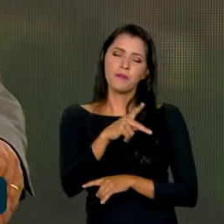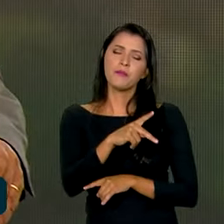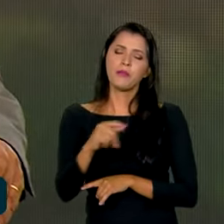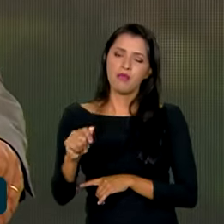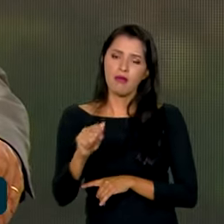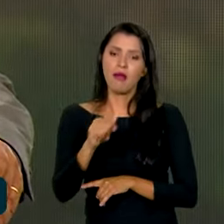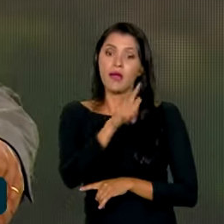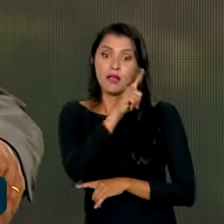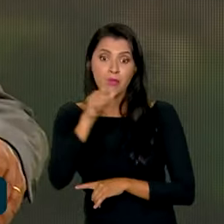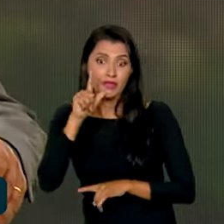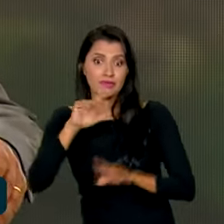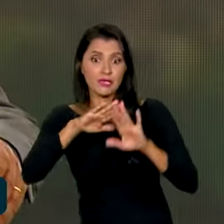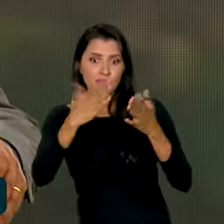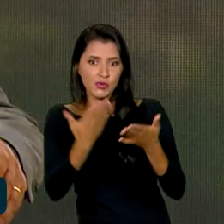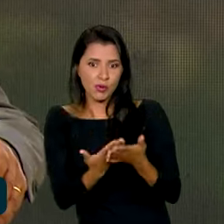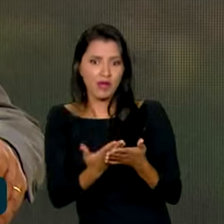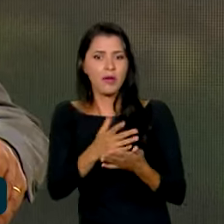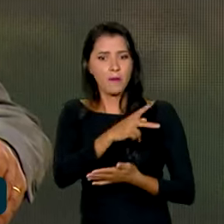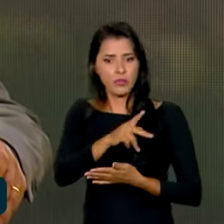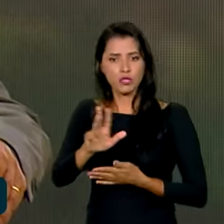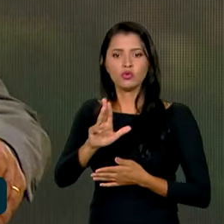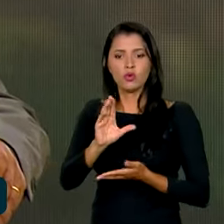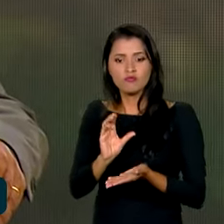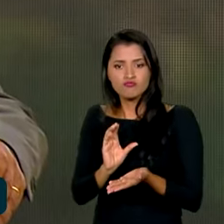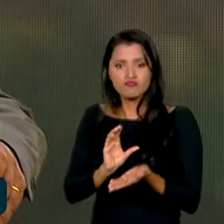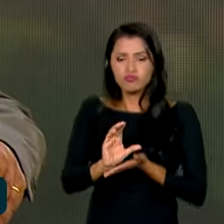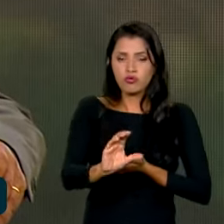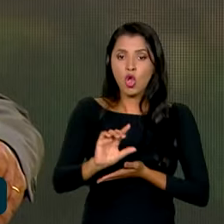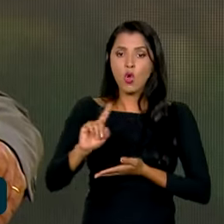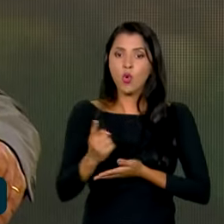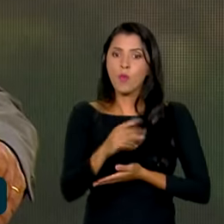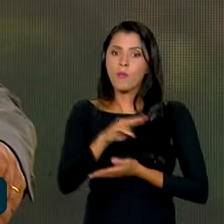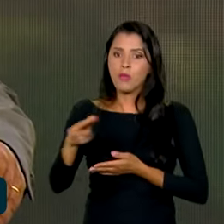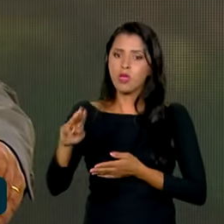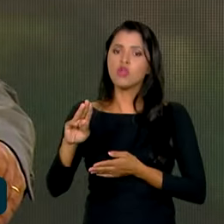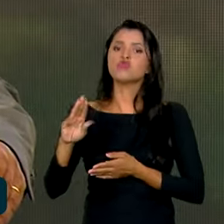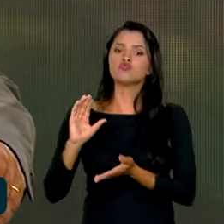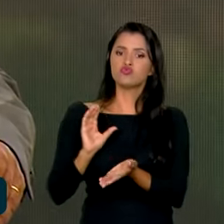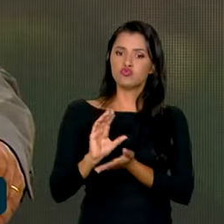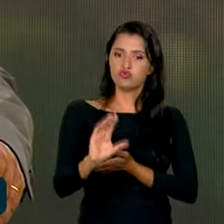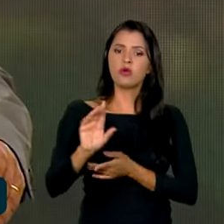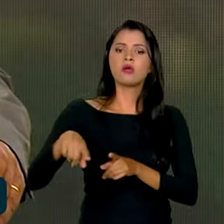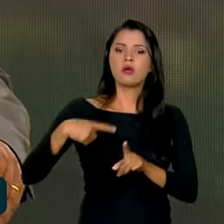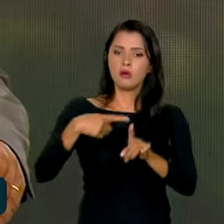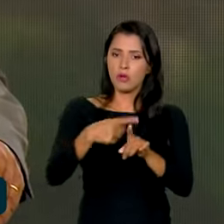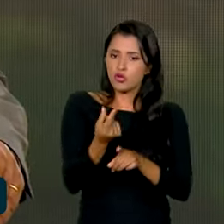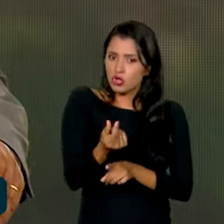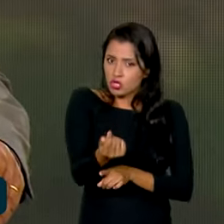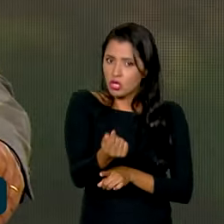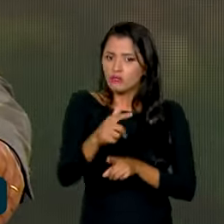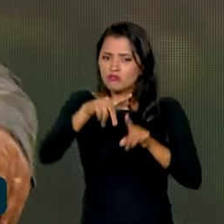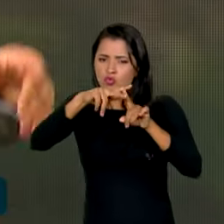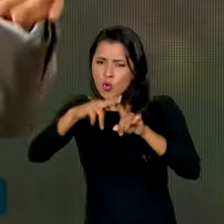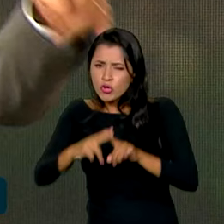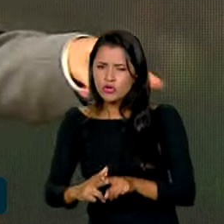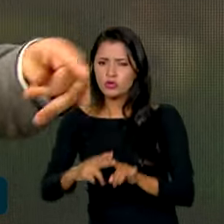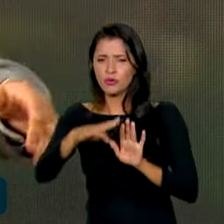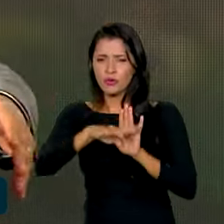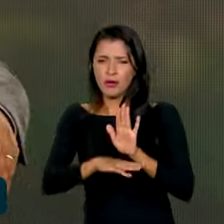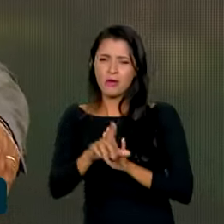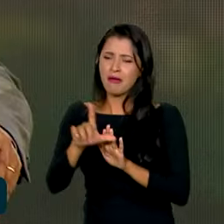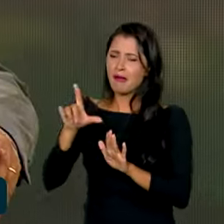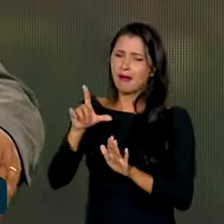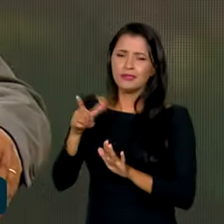Escolar, que o presidente Lula botou um bilhão e meio a mais de recurso neste ano, corrigindo o programa que